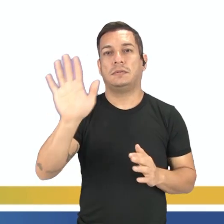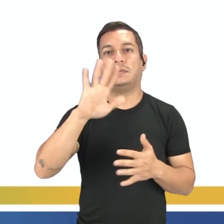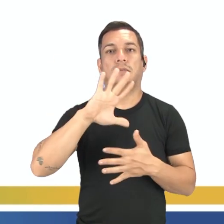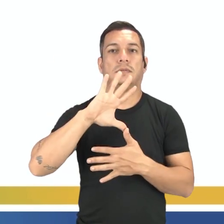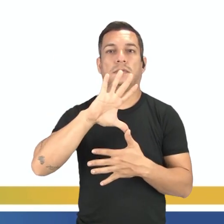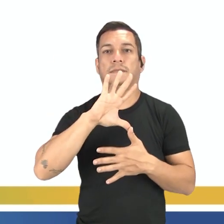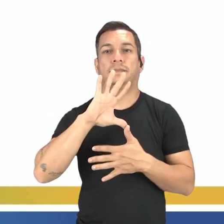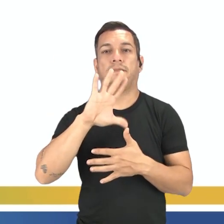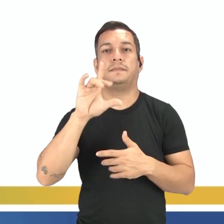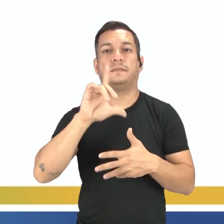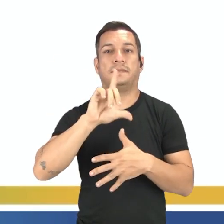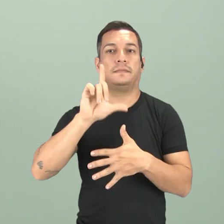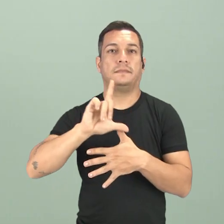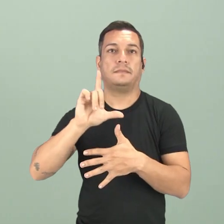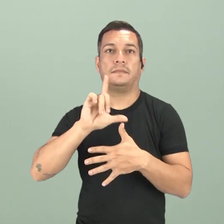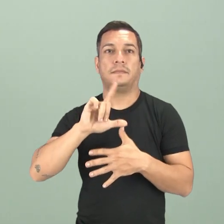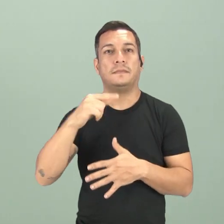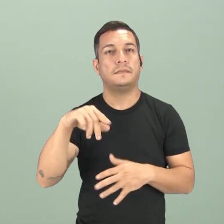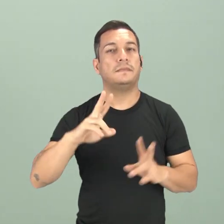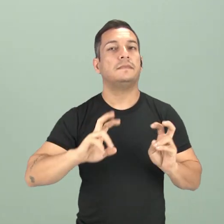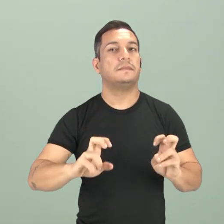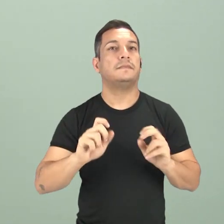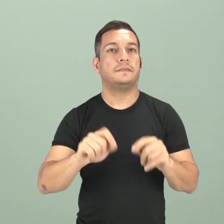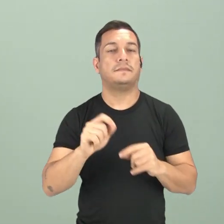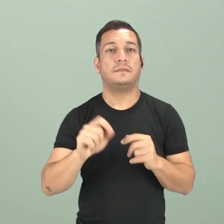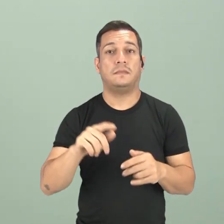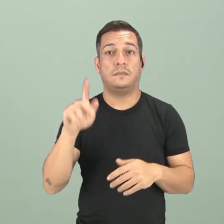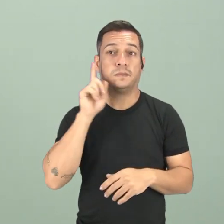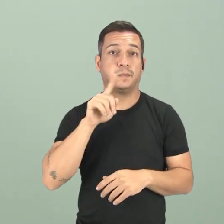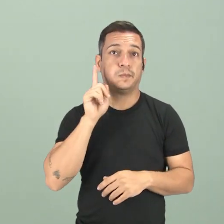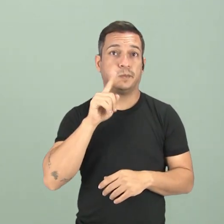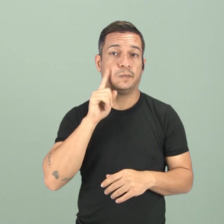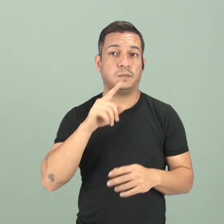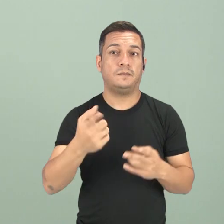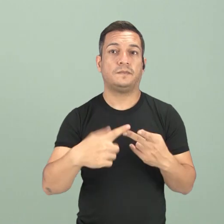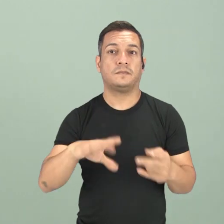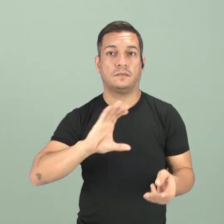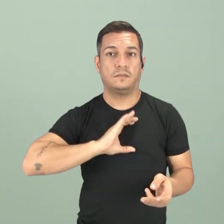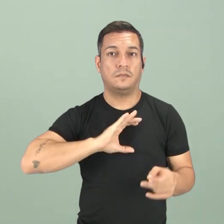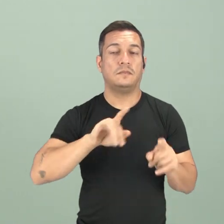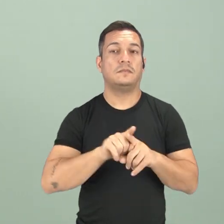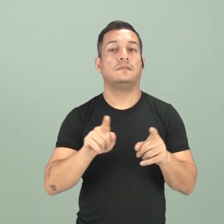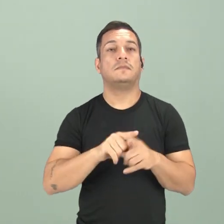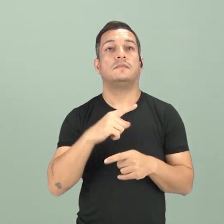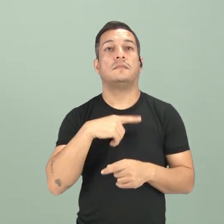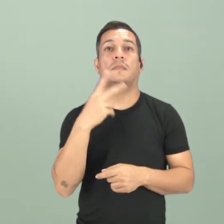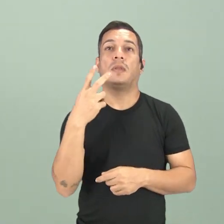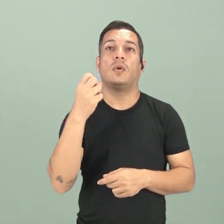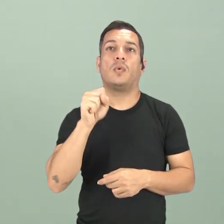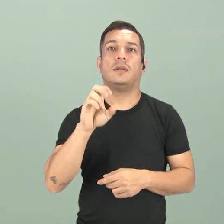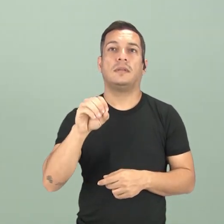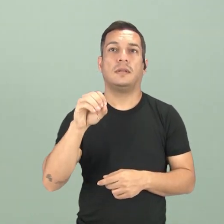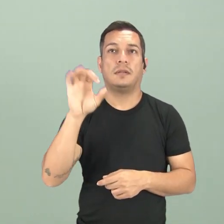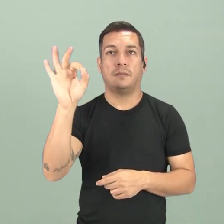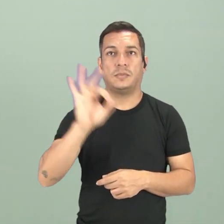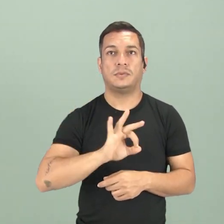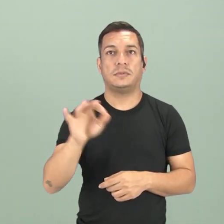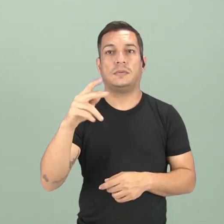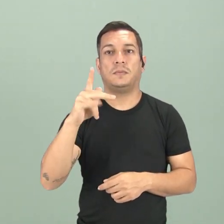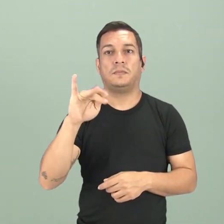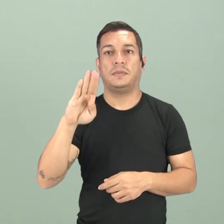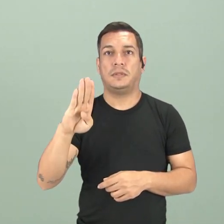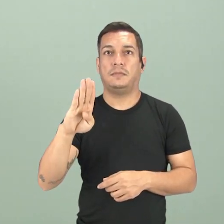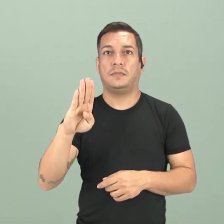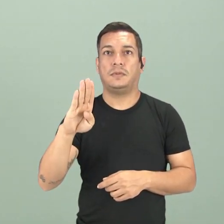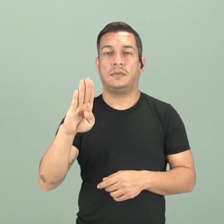vamos entender por quê. Vejam só, os Estados Unidos e Canadá formam cerca de 80% do